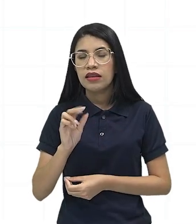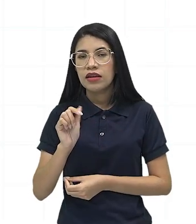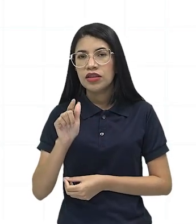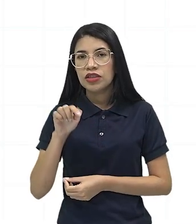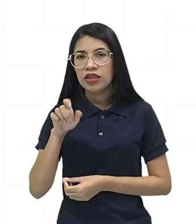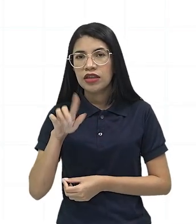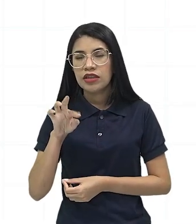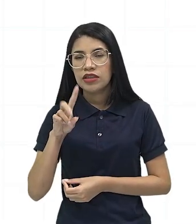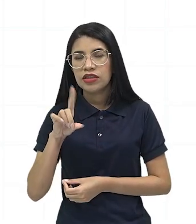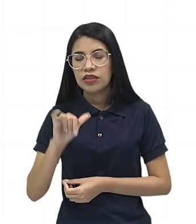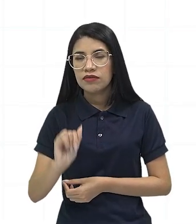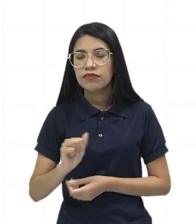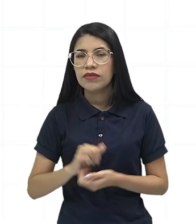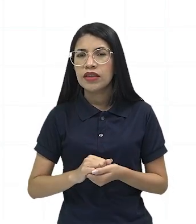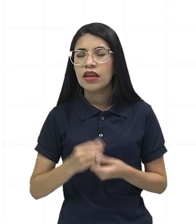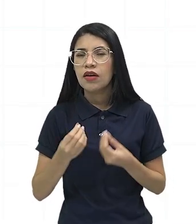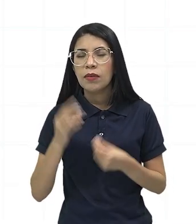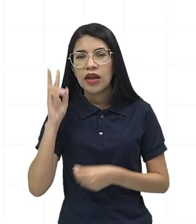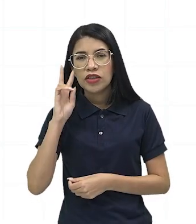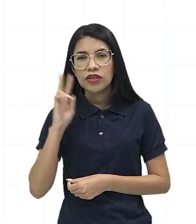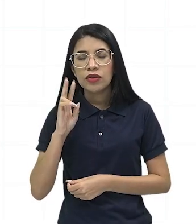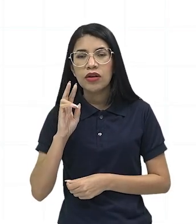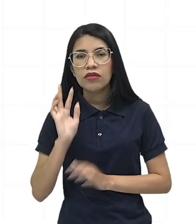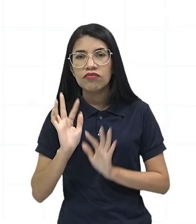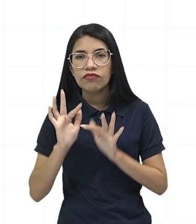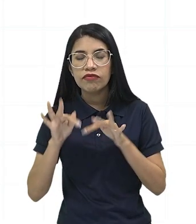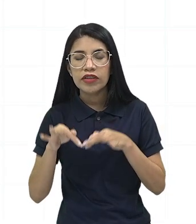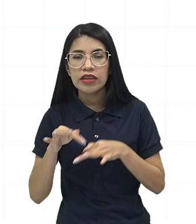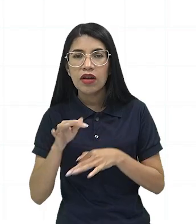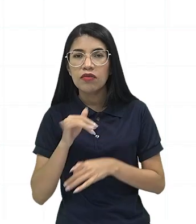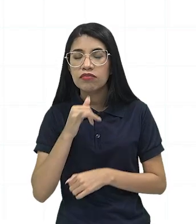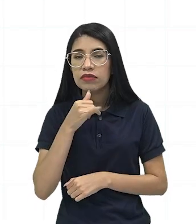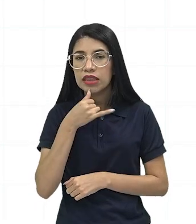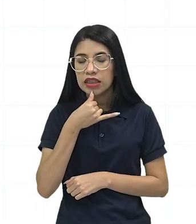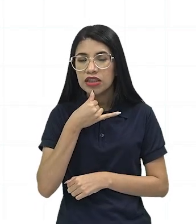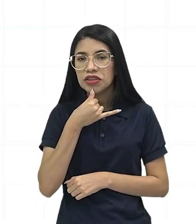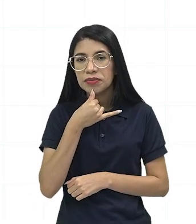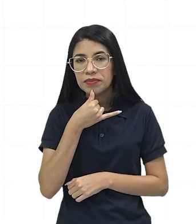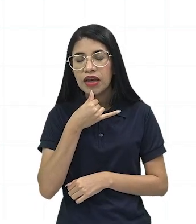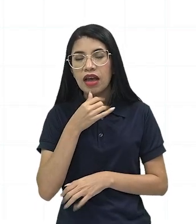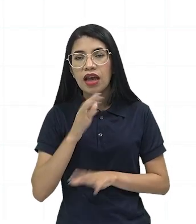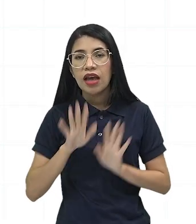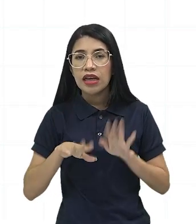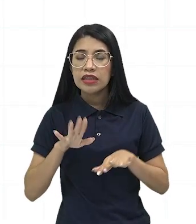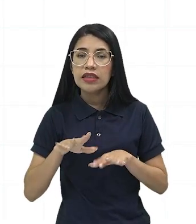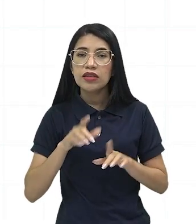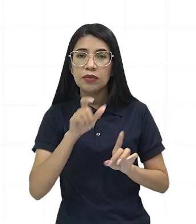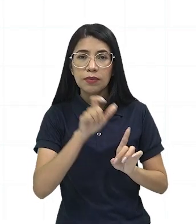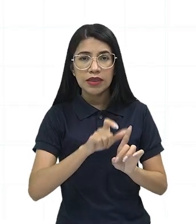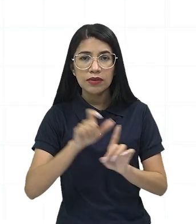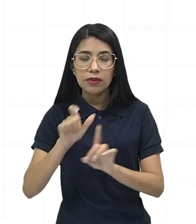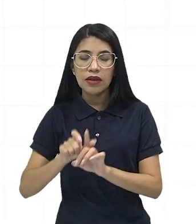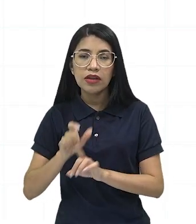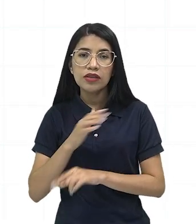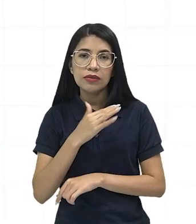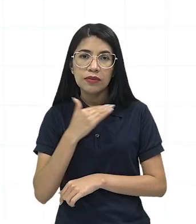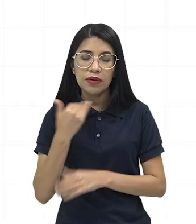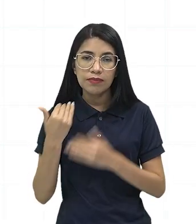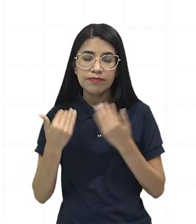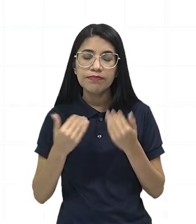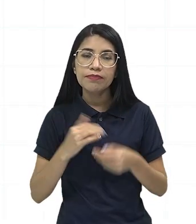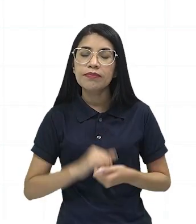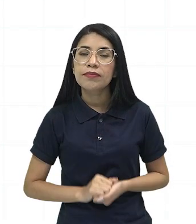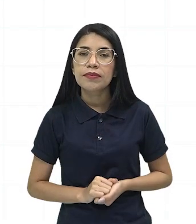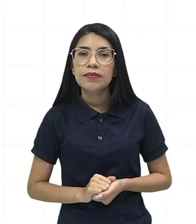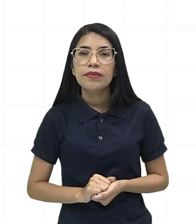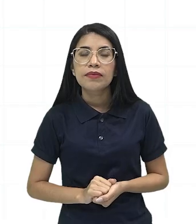Na tragédia as histórias geralmente têm finais tristes ou infelizes, às vezes com a morte de um ou mais